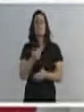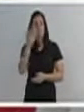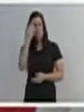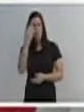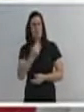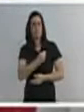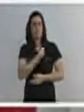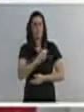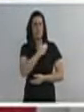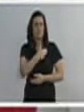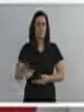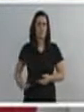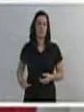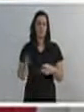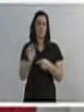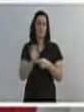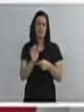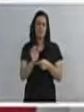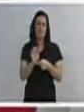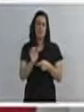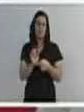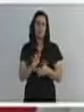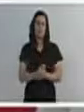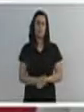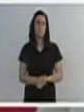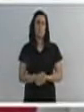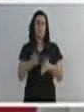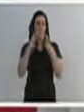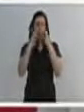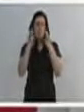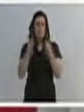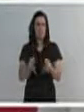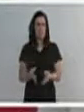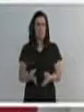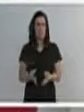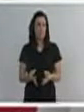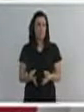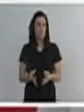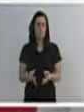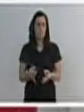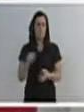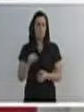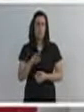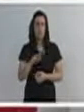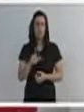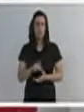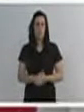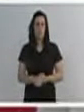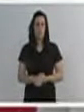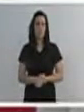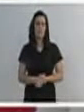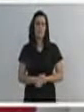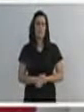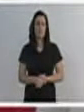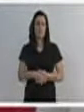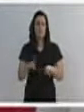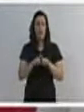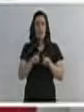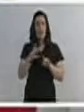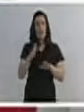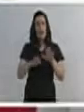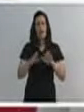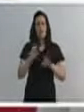PT. O governador se mostrou muito conhecedor, né? E não tinha apontamento não tinha nada sobre a mesa. O governador tem acompanhado,